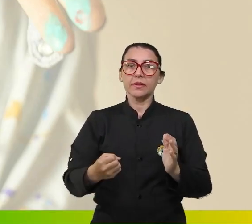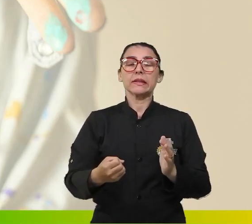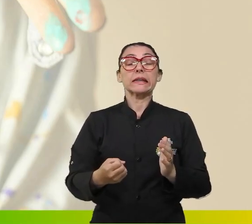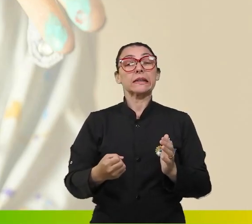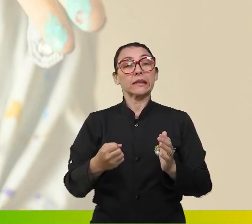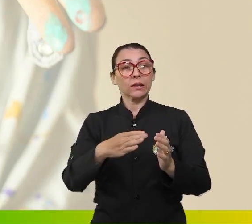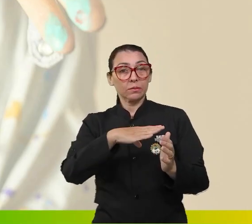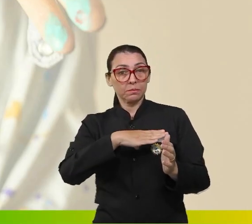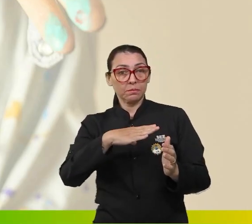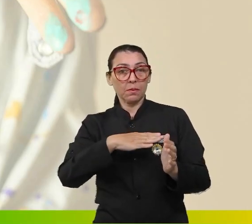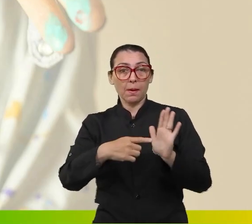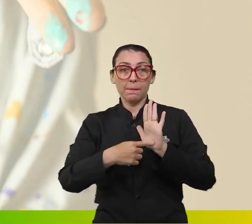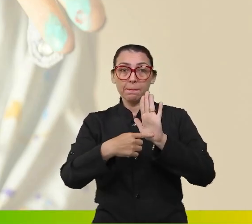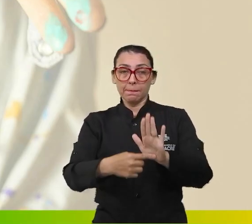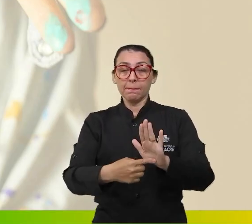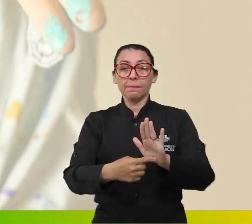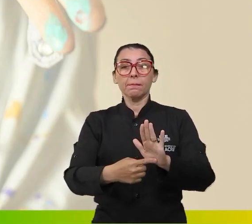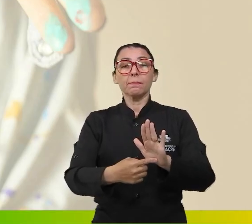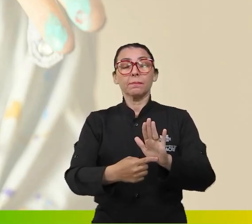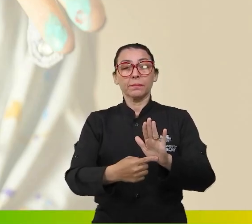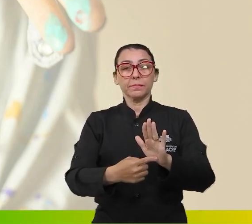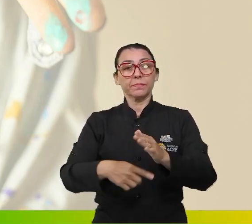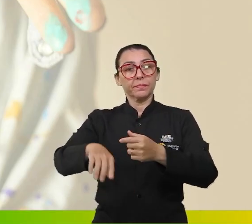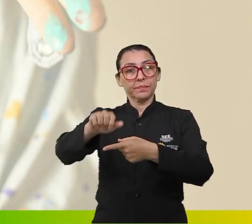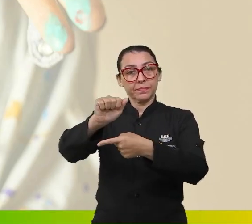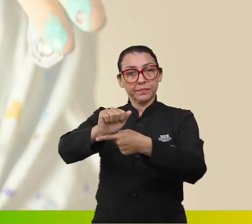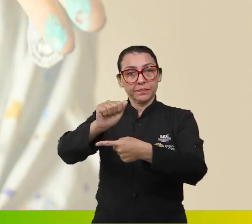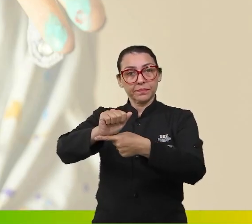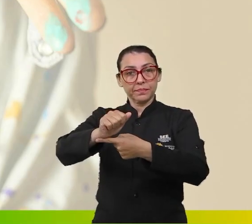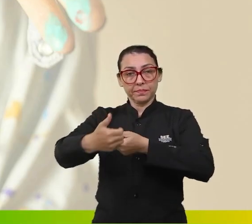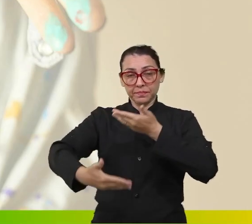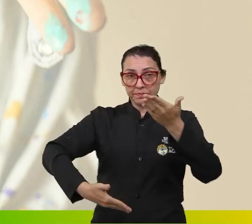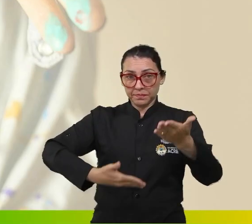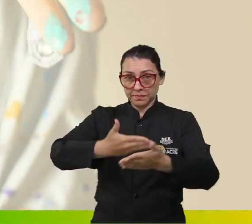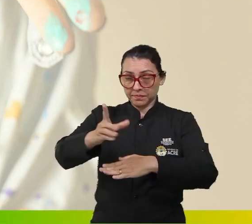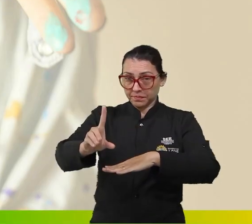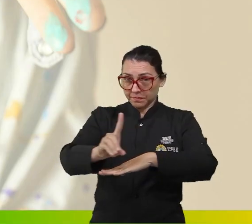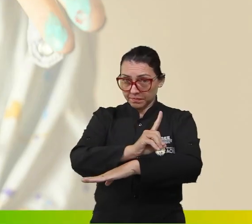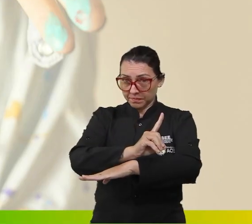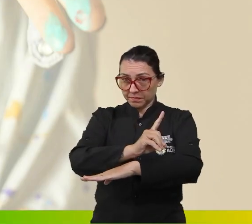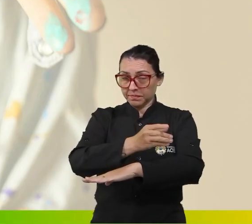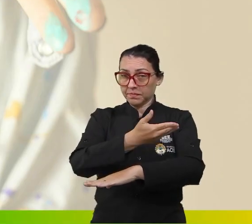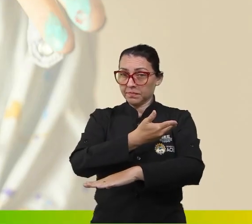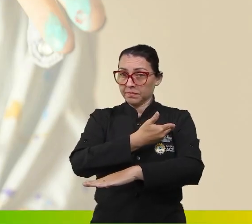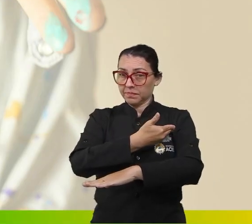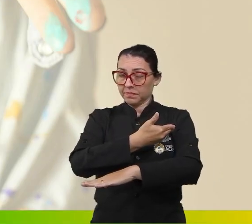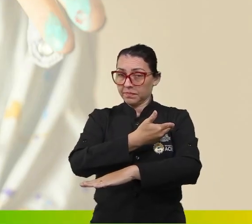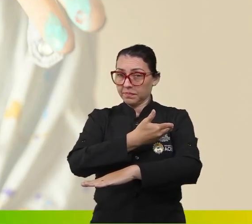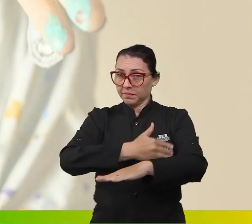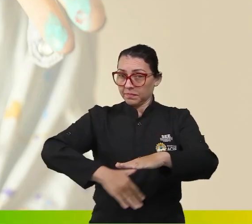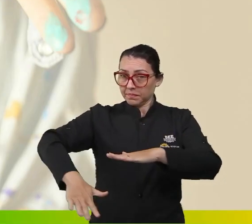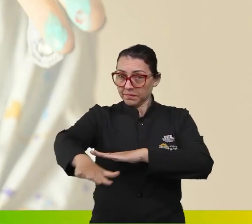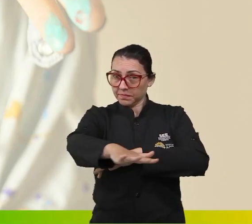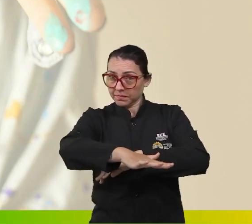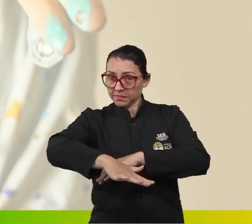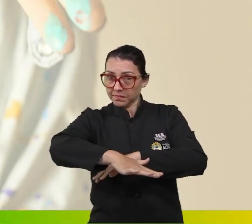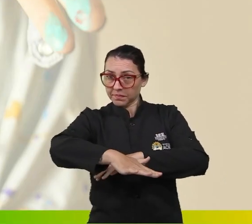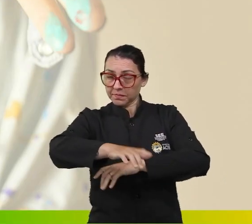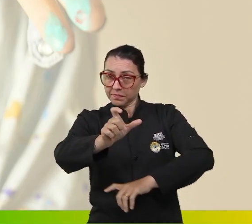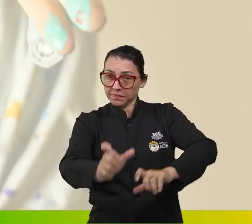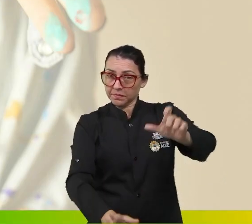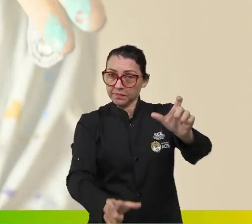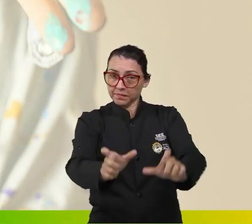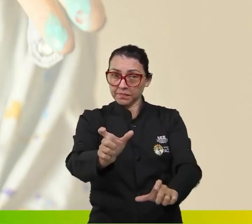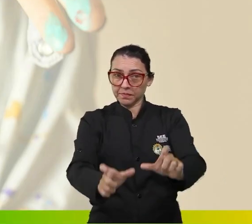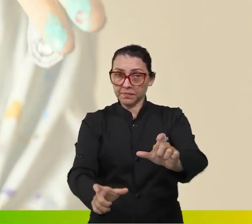intervenção urbana evidenciada nessa obra é: qual é a principal característica das esculturas de gelo? Letra A,